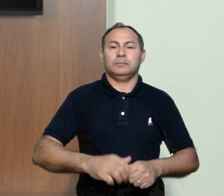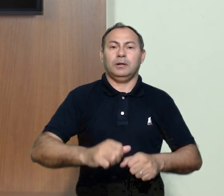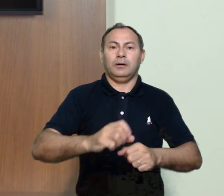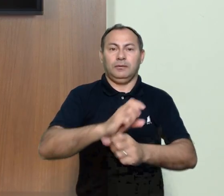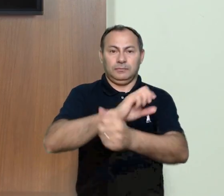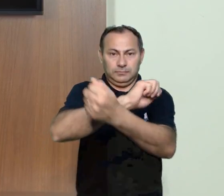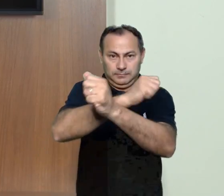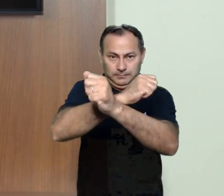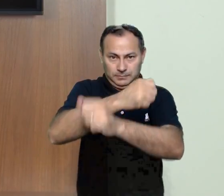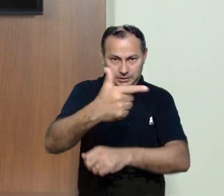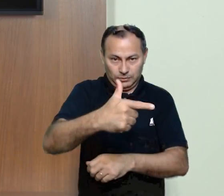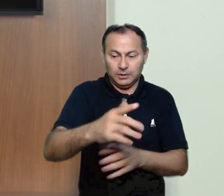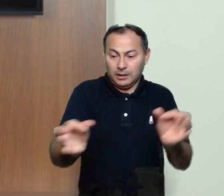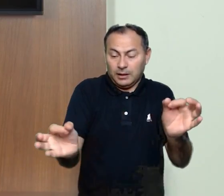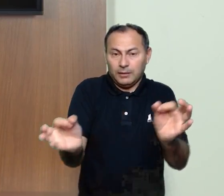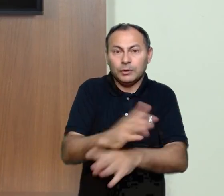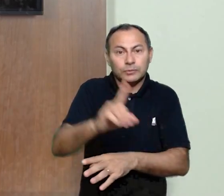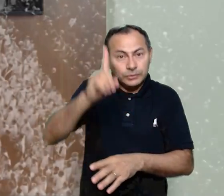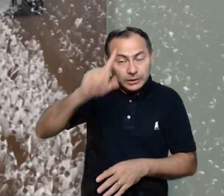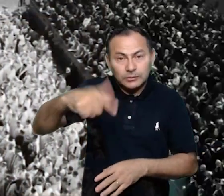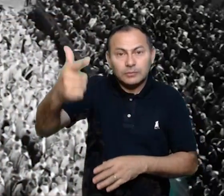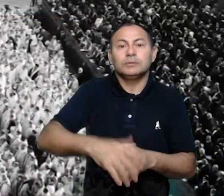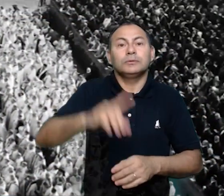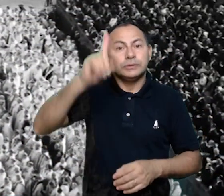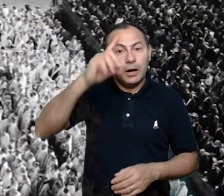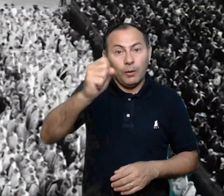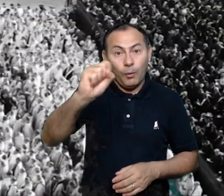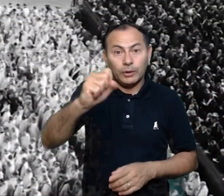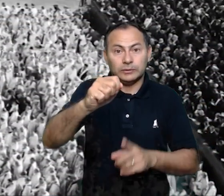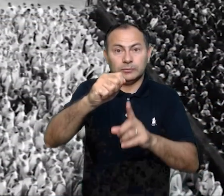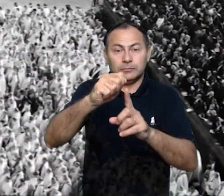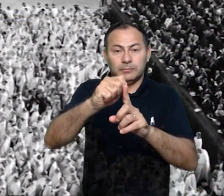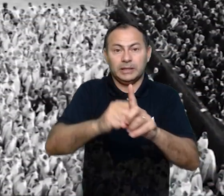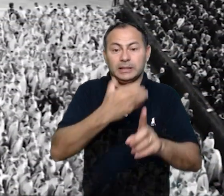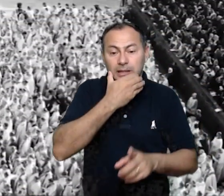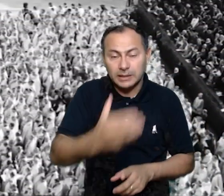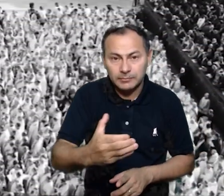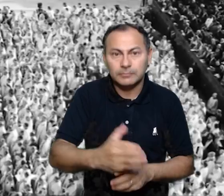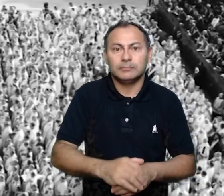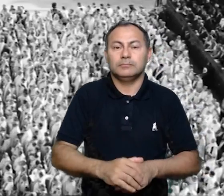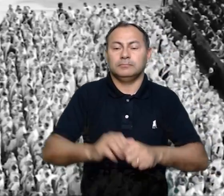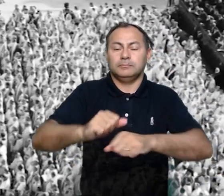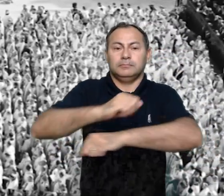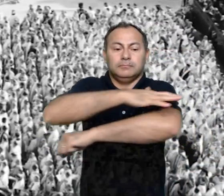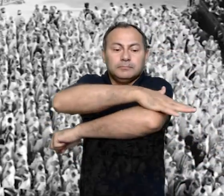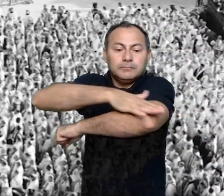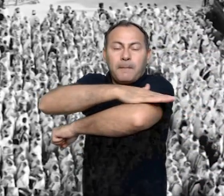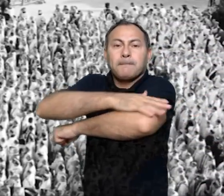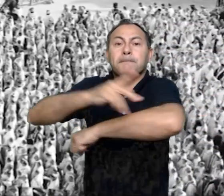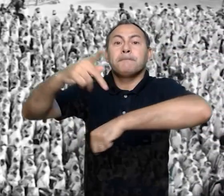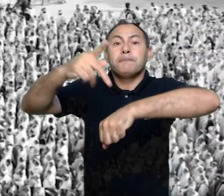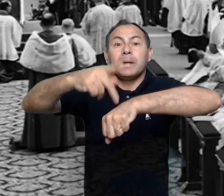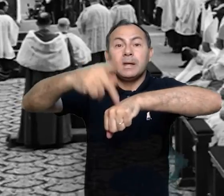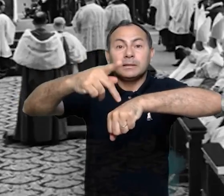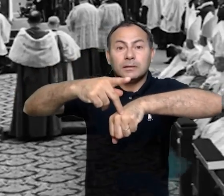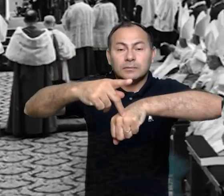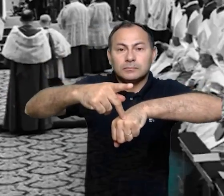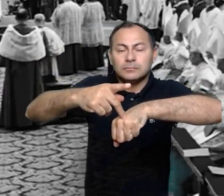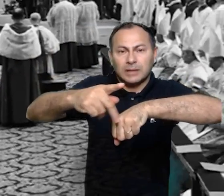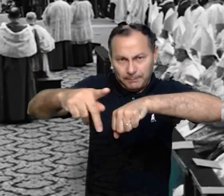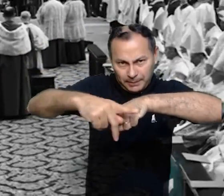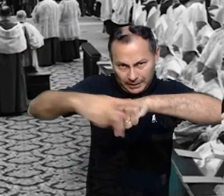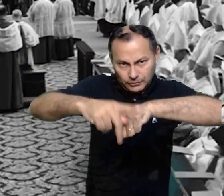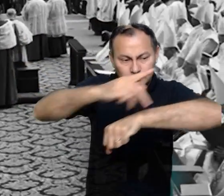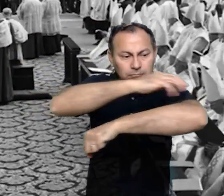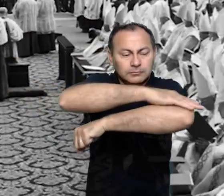então, foi concluído no dia seguinte, 8 de dezembro, na Praça de São Pedro, na